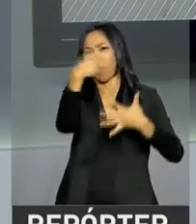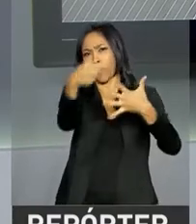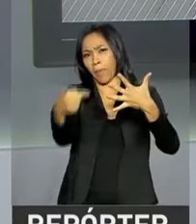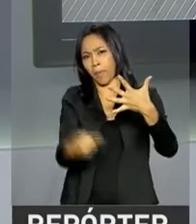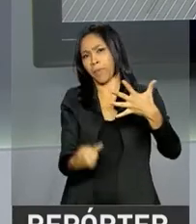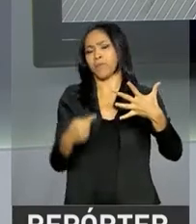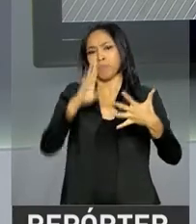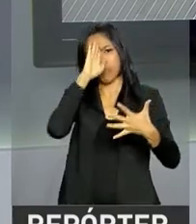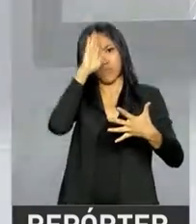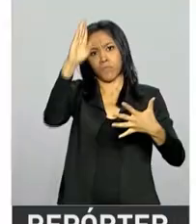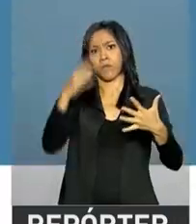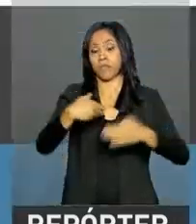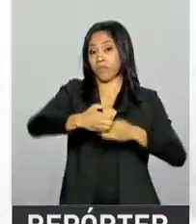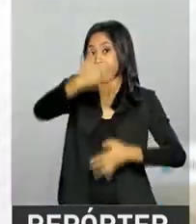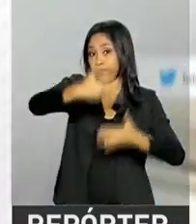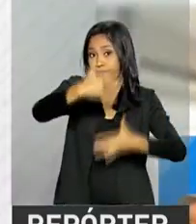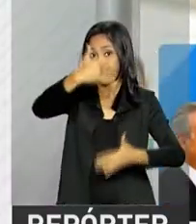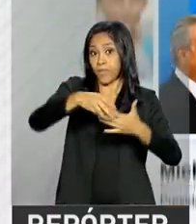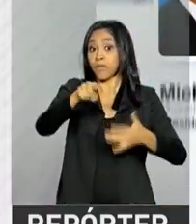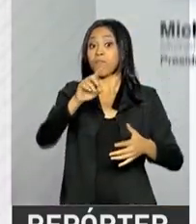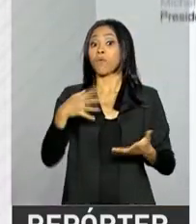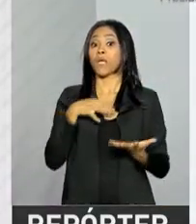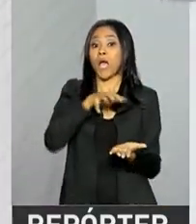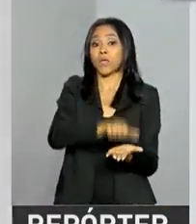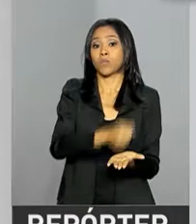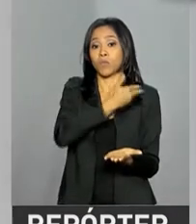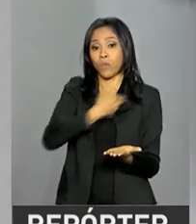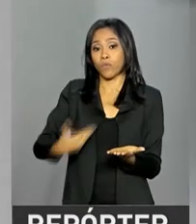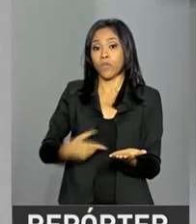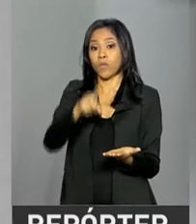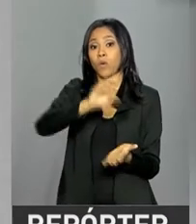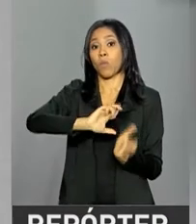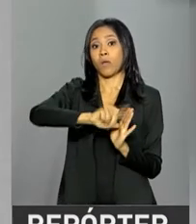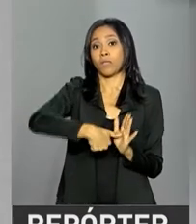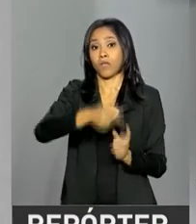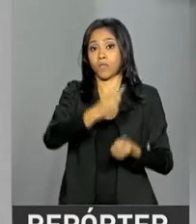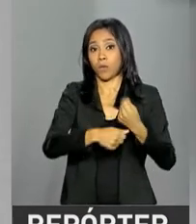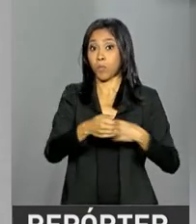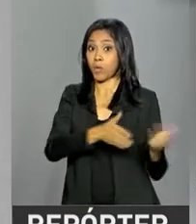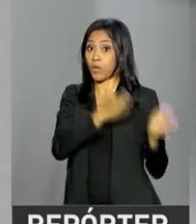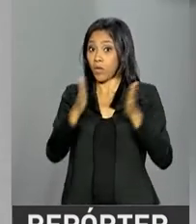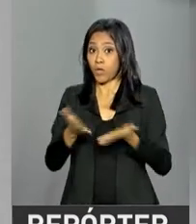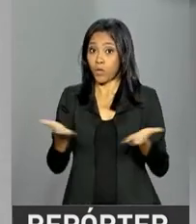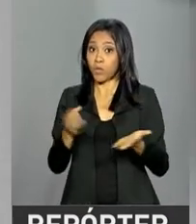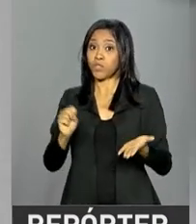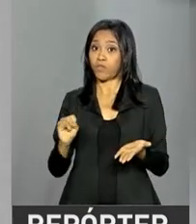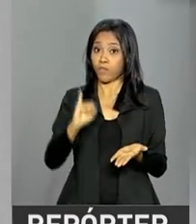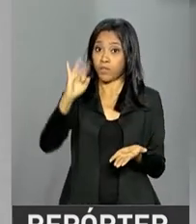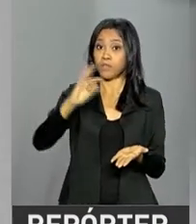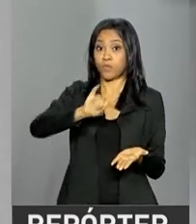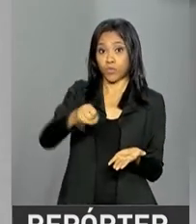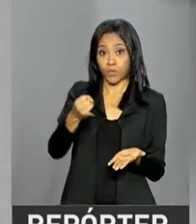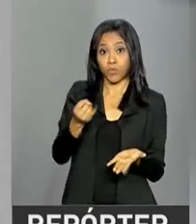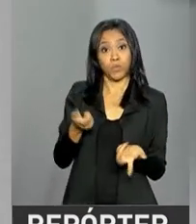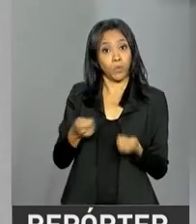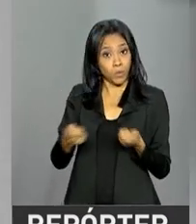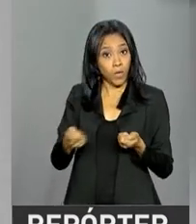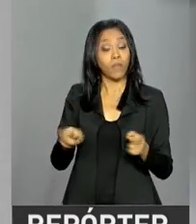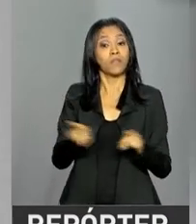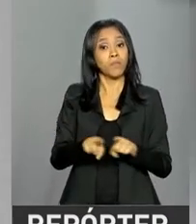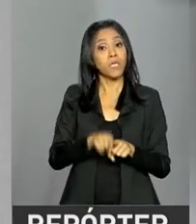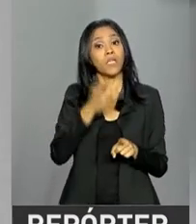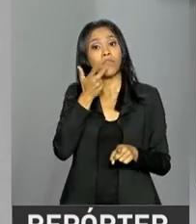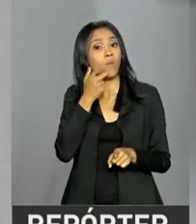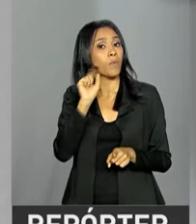lembrou que assume o governo com uma recessão forte e hoje o país está com inflação e juros controlados o presidente destacou ainda que